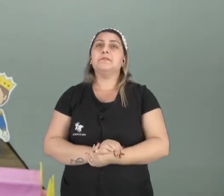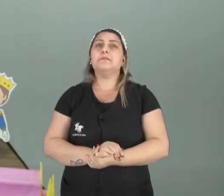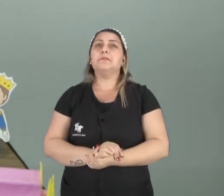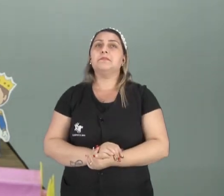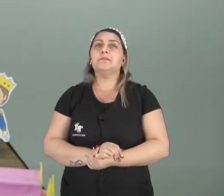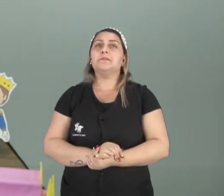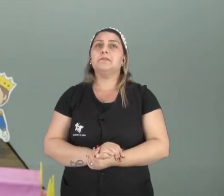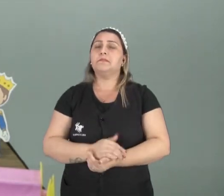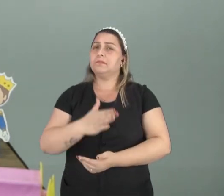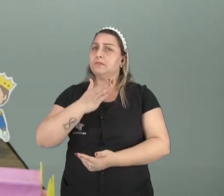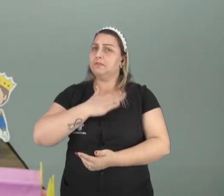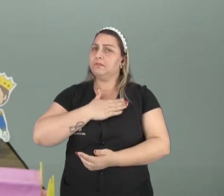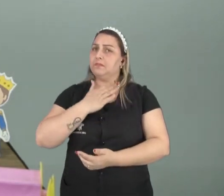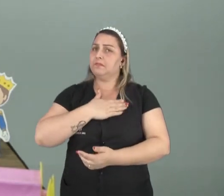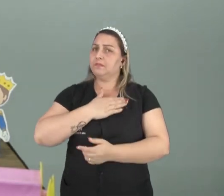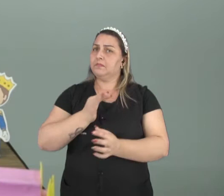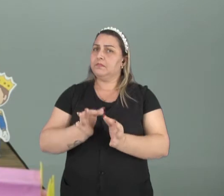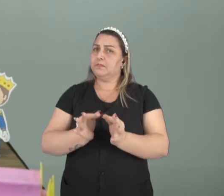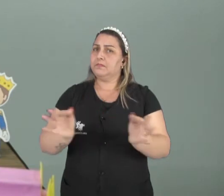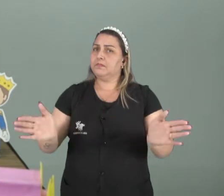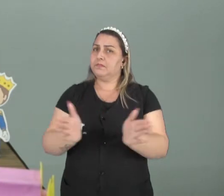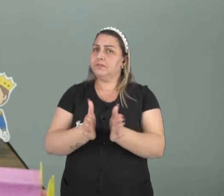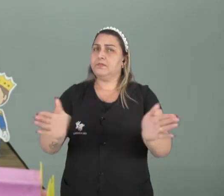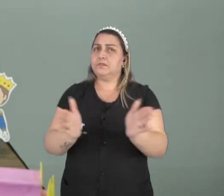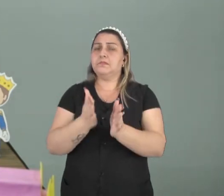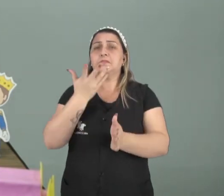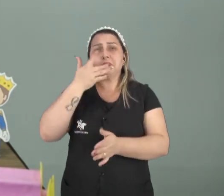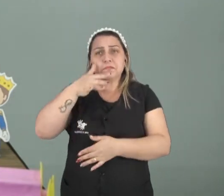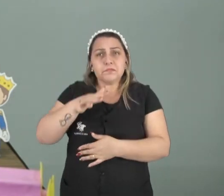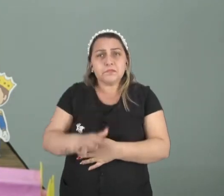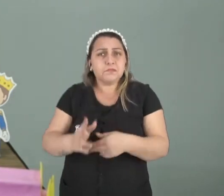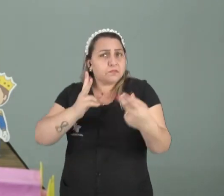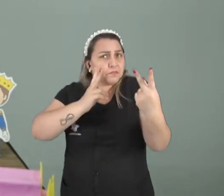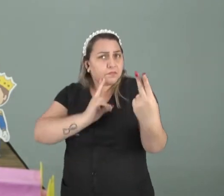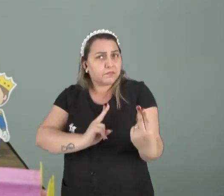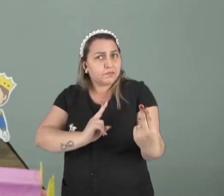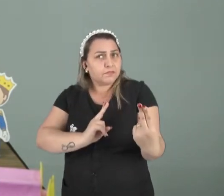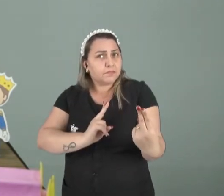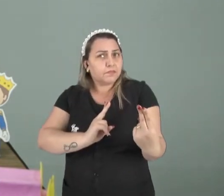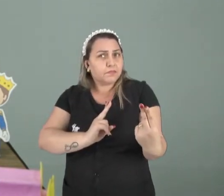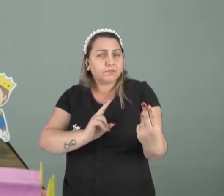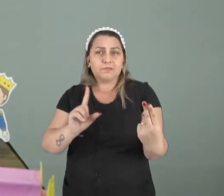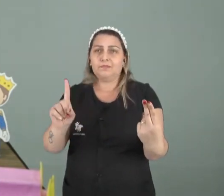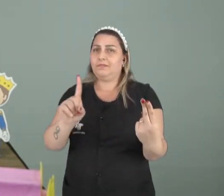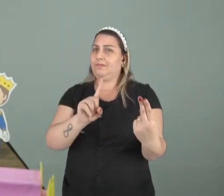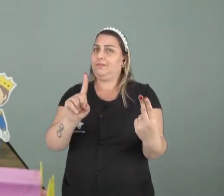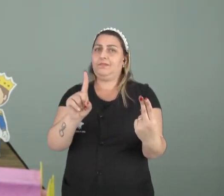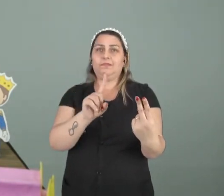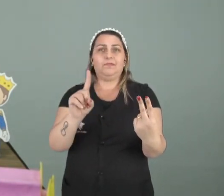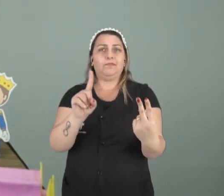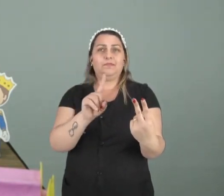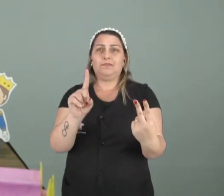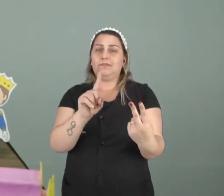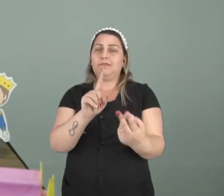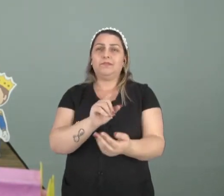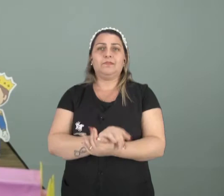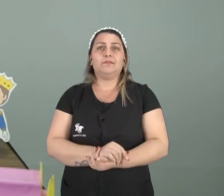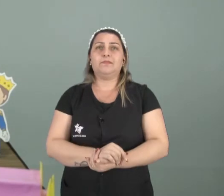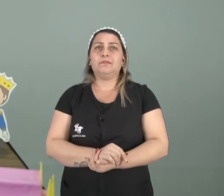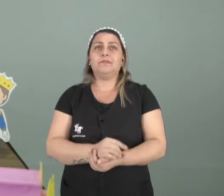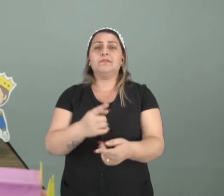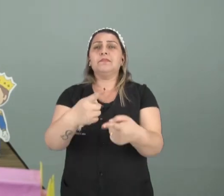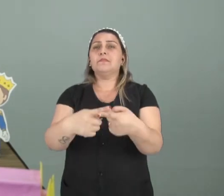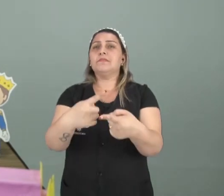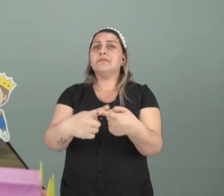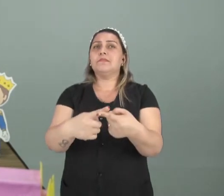será que a minha medida e uma medida de uma criança vai ser igual? Não, não vai ser igual. Por